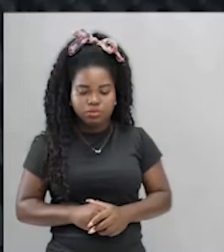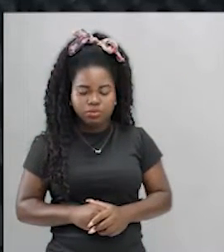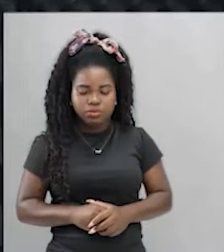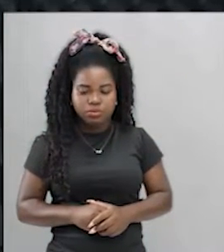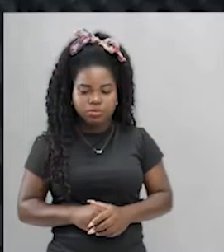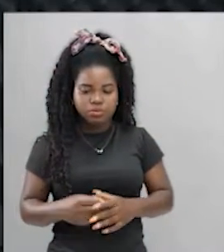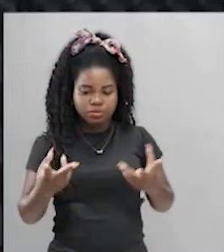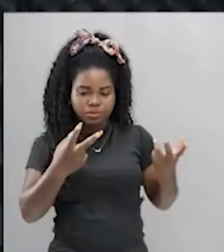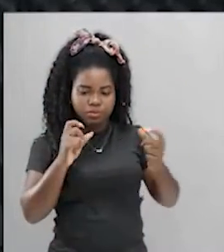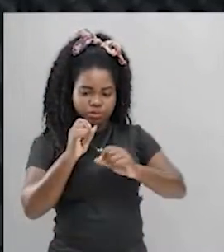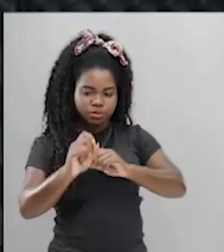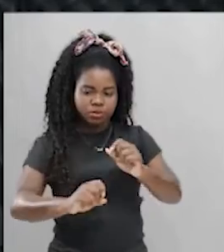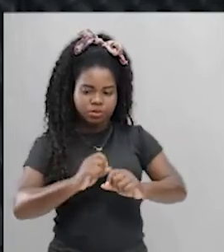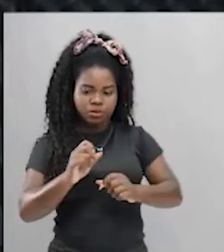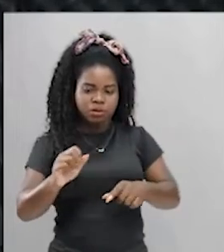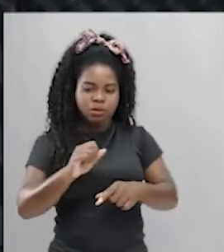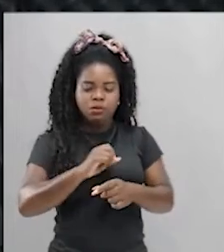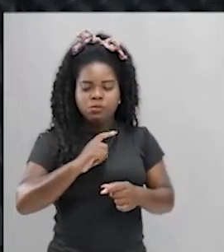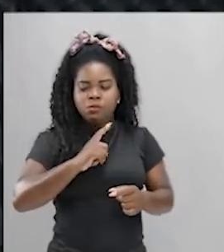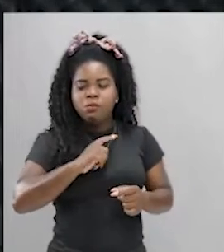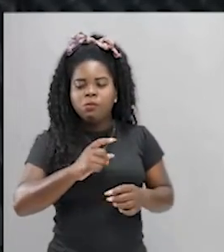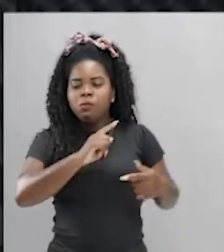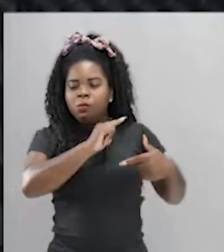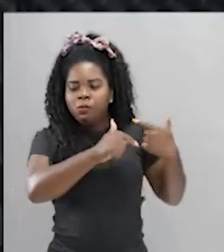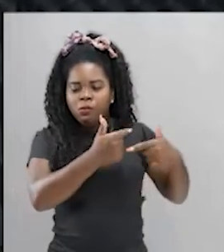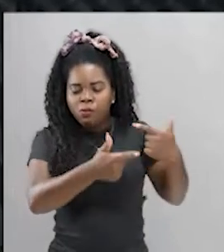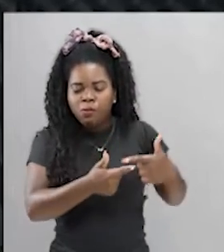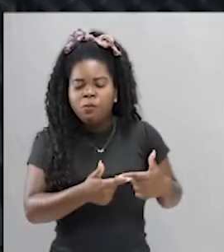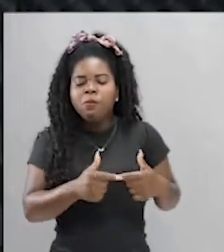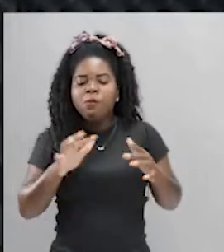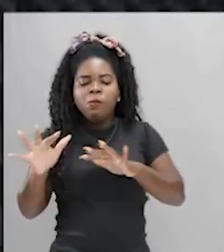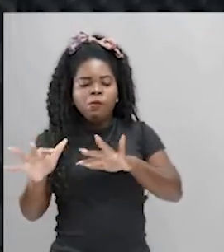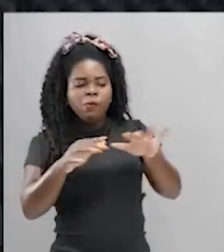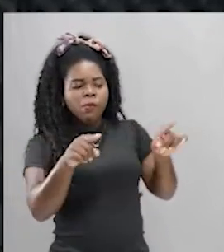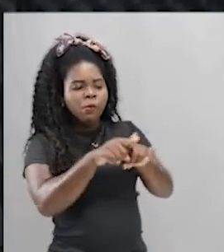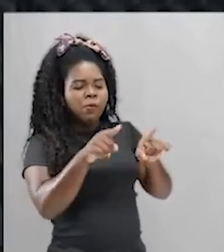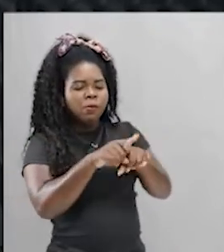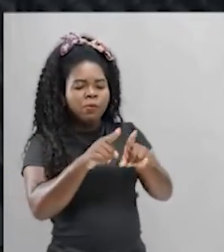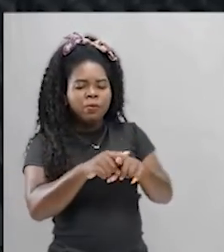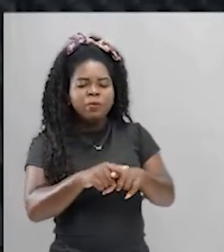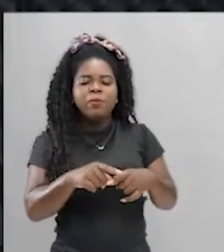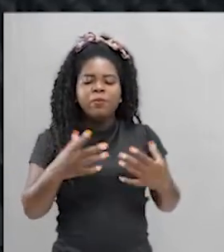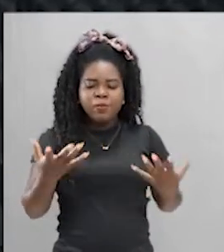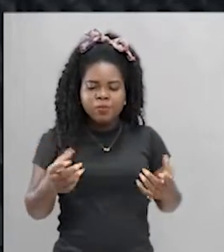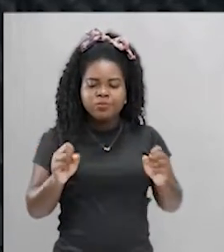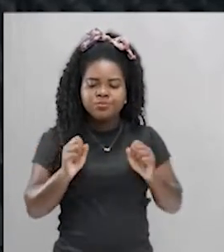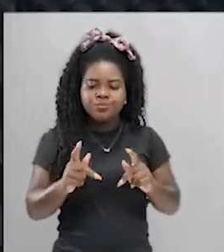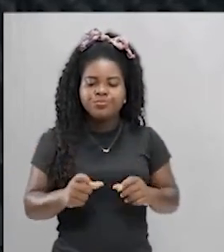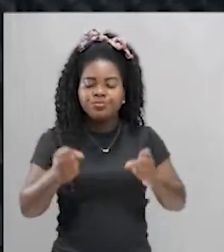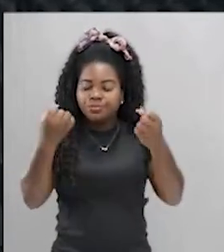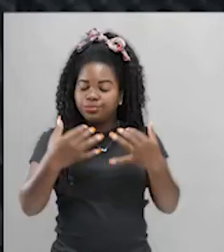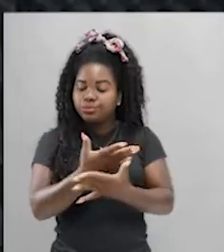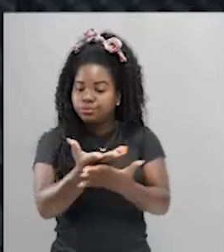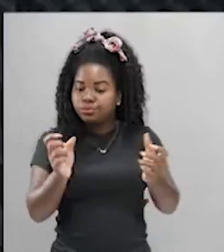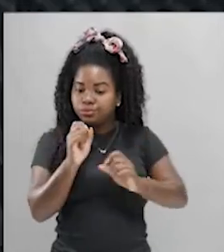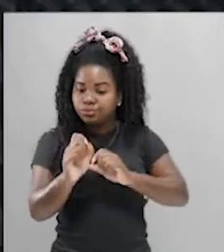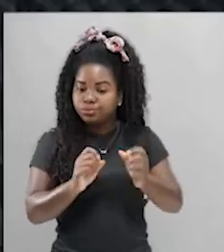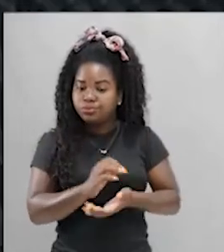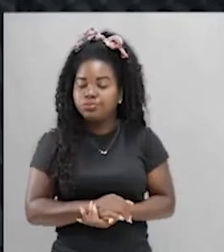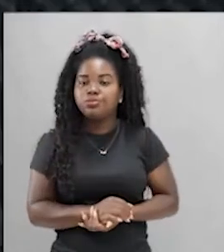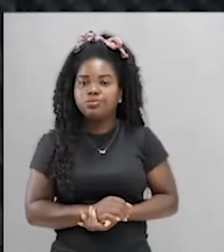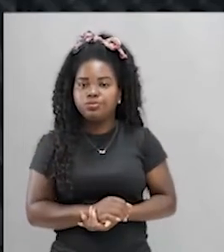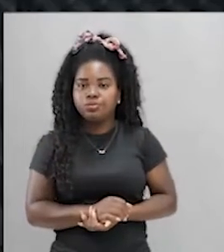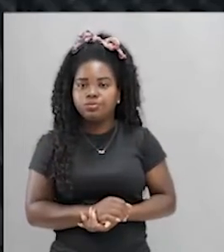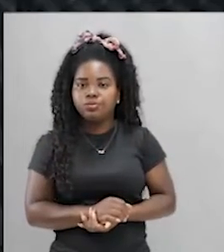ele visa apagar essas divisões tradicionais entre o público e a plateia. Como eu não posso sair do enquadramento aqui, eu diria o seguinte, que eu